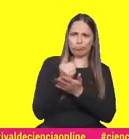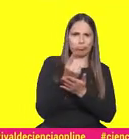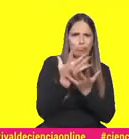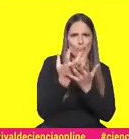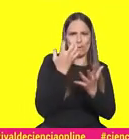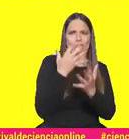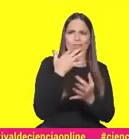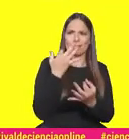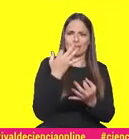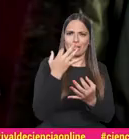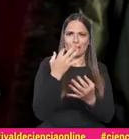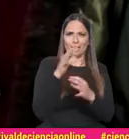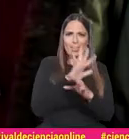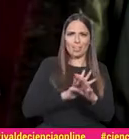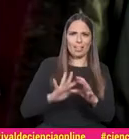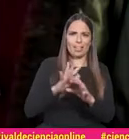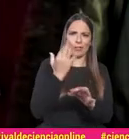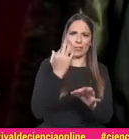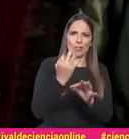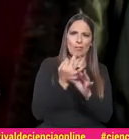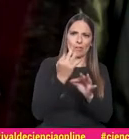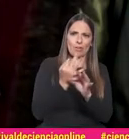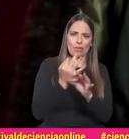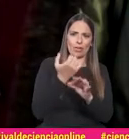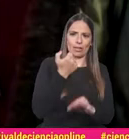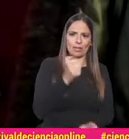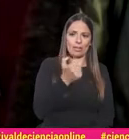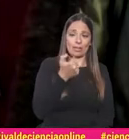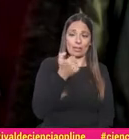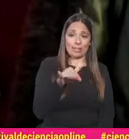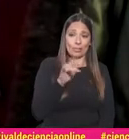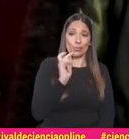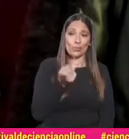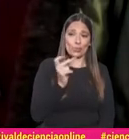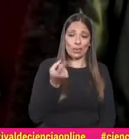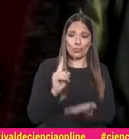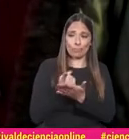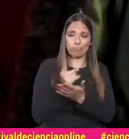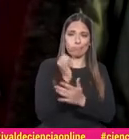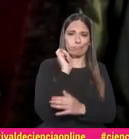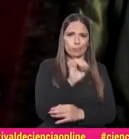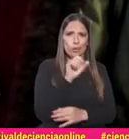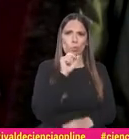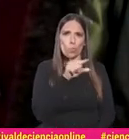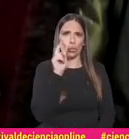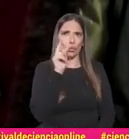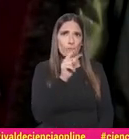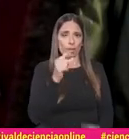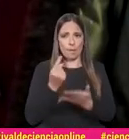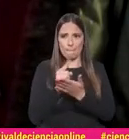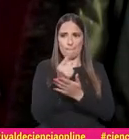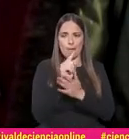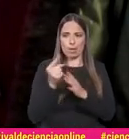épica, que foi celebrado no ano passado, os 500 anos da viagem de Magalhães, e que vocês podem ver ali marcado naquele mapa